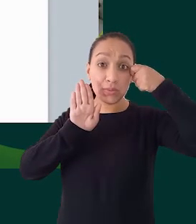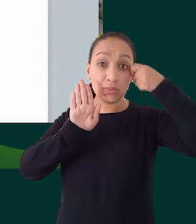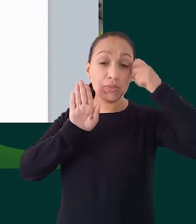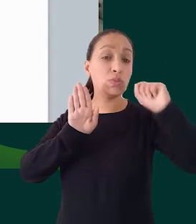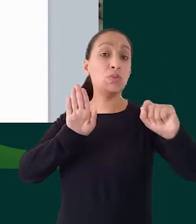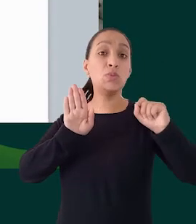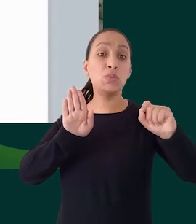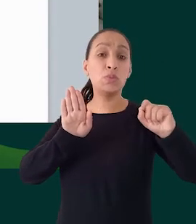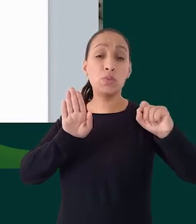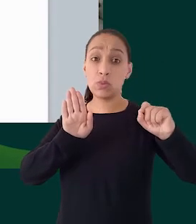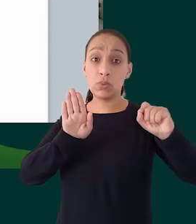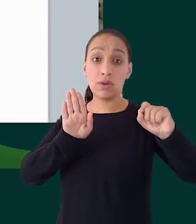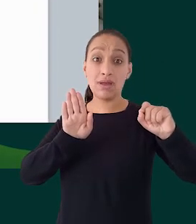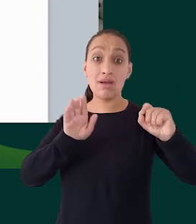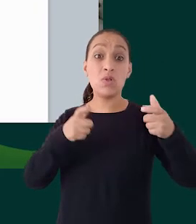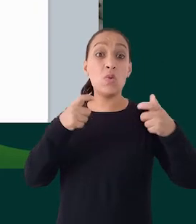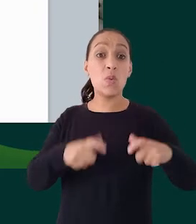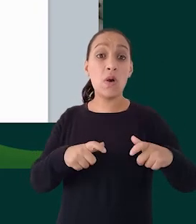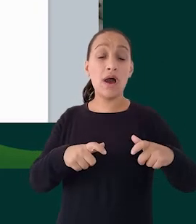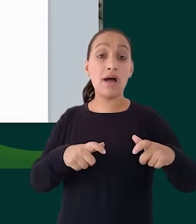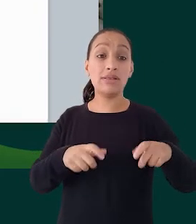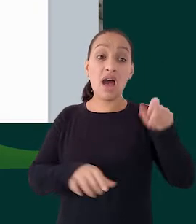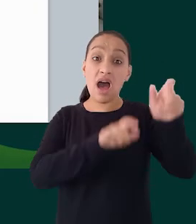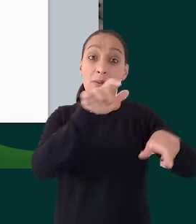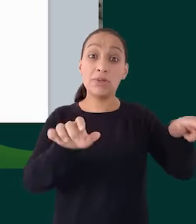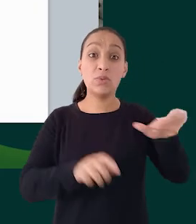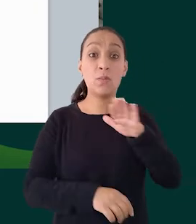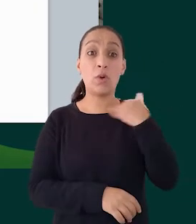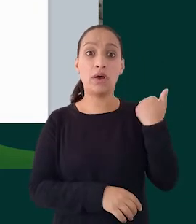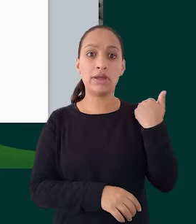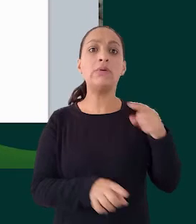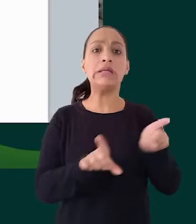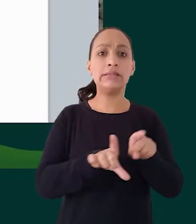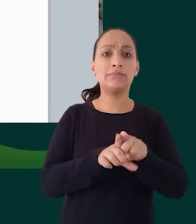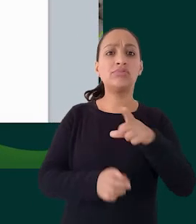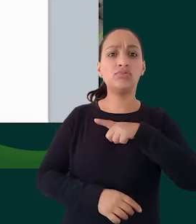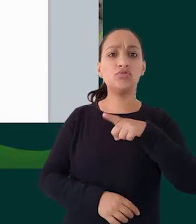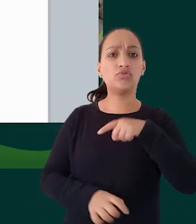pontos onde ocorreram mortes e haviam doentes